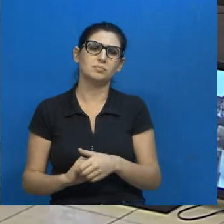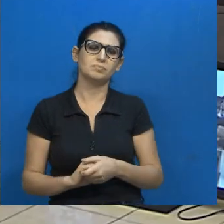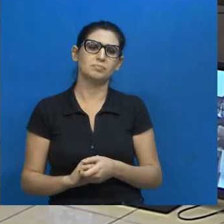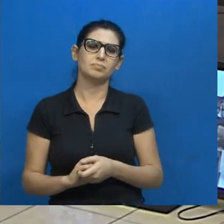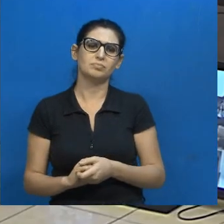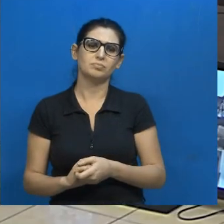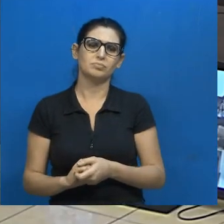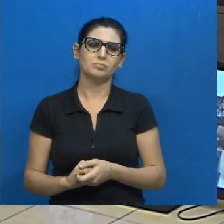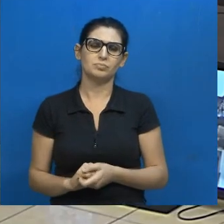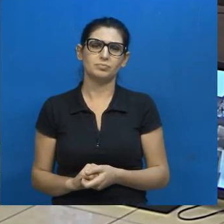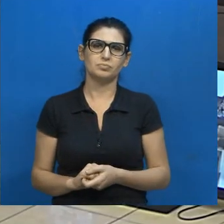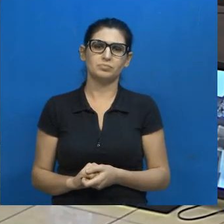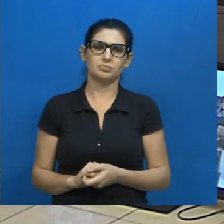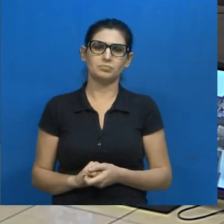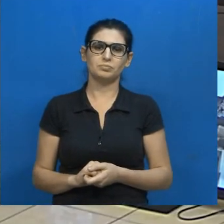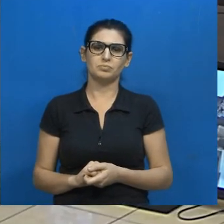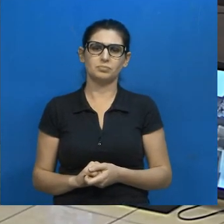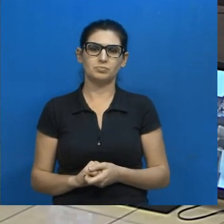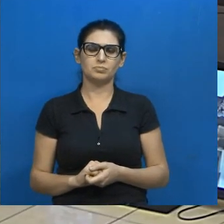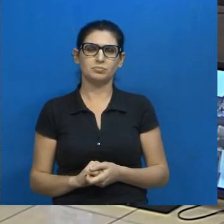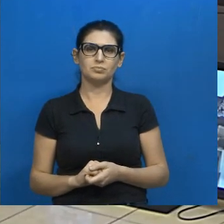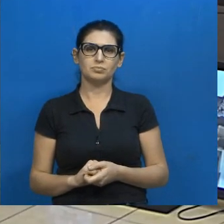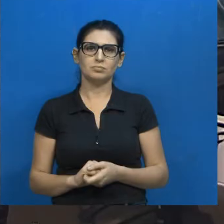eu não sei o que